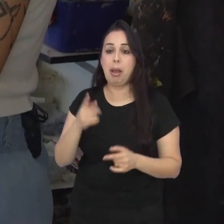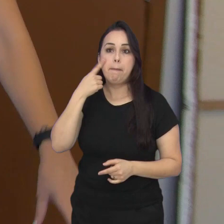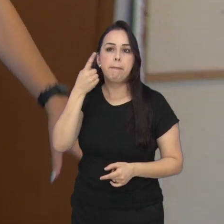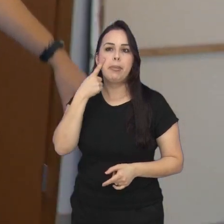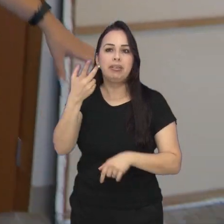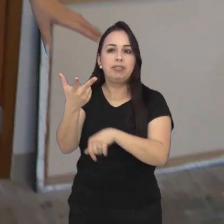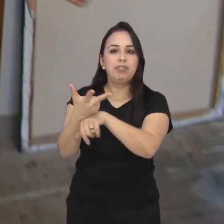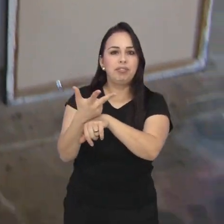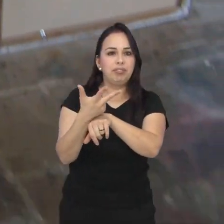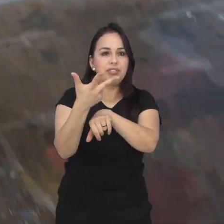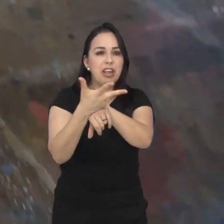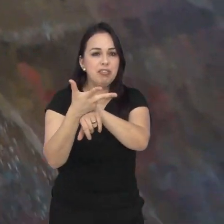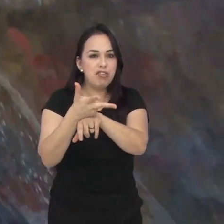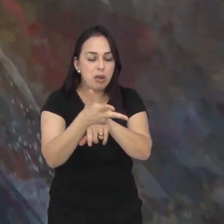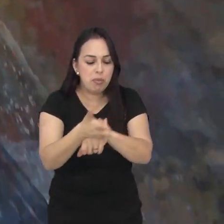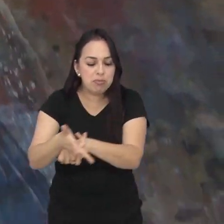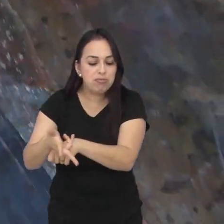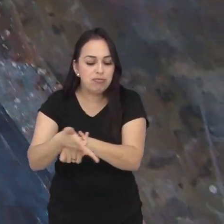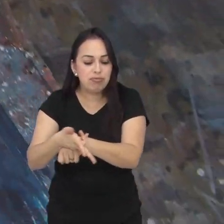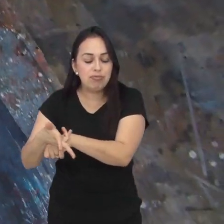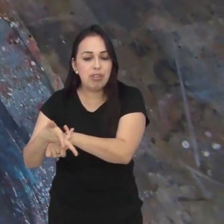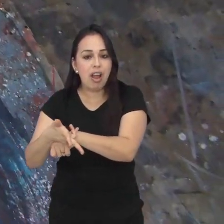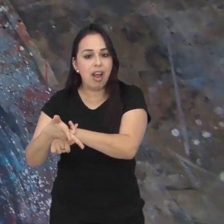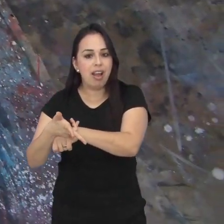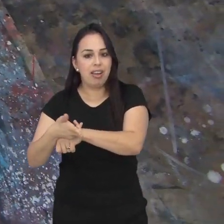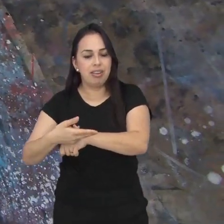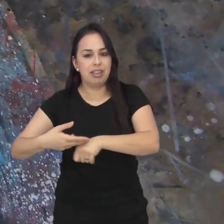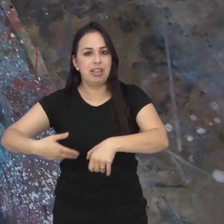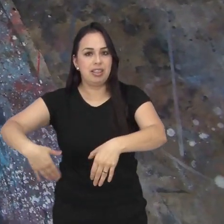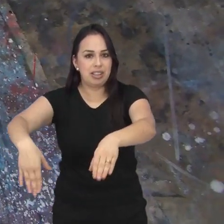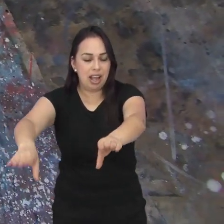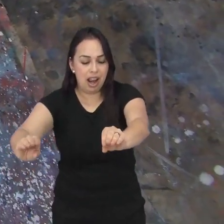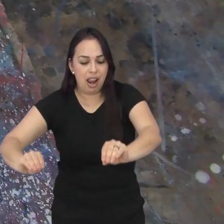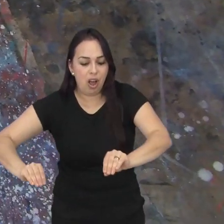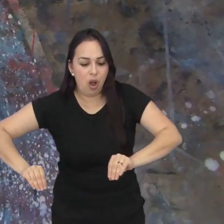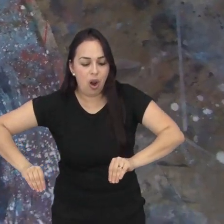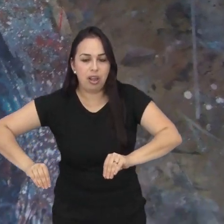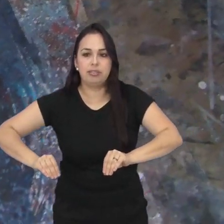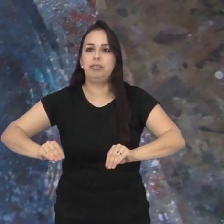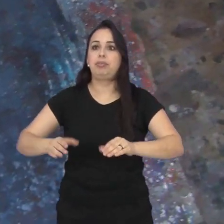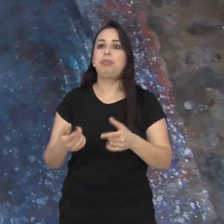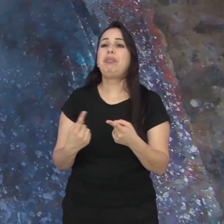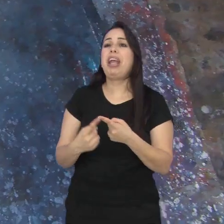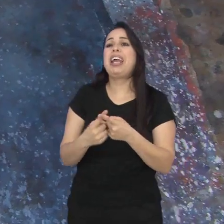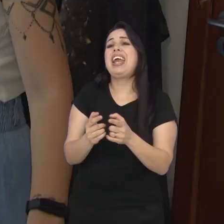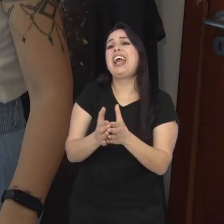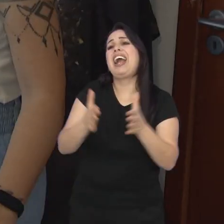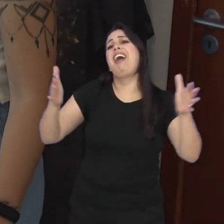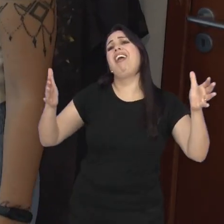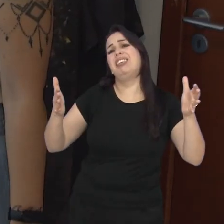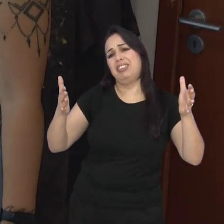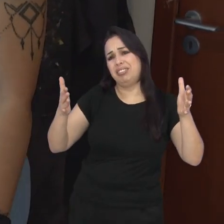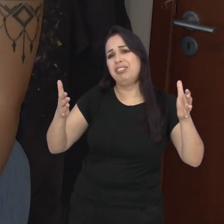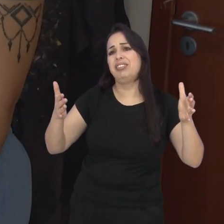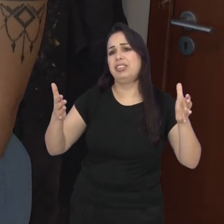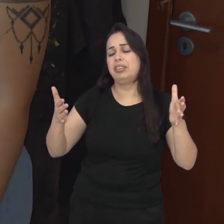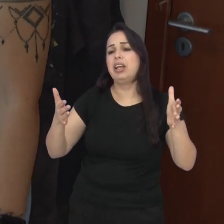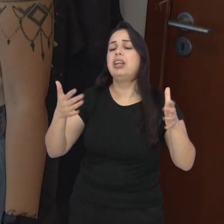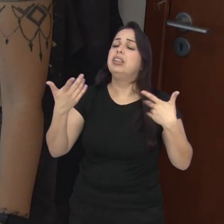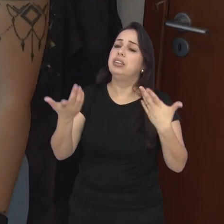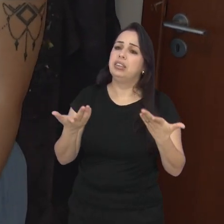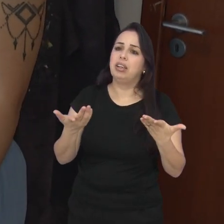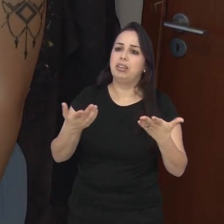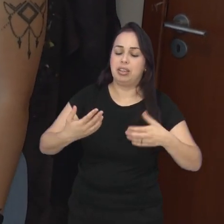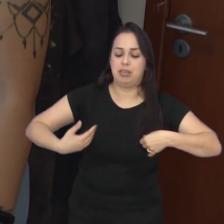esse chão aqui. Pega esse chão. Ela coloca, né, as telas aqui no chão, não é isso? Porque elas são grandes, né? Então